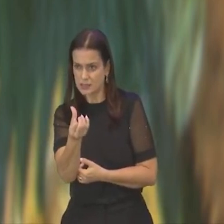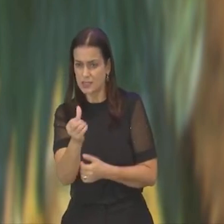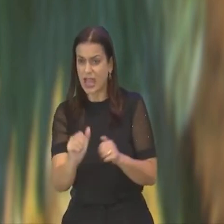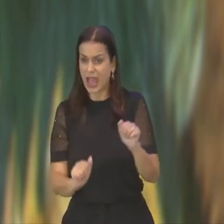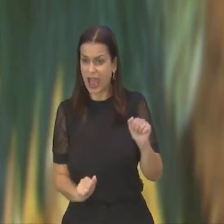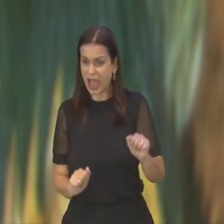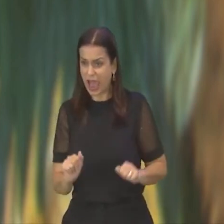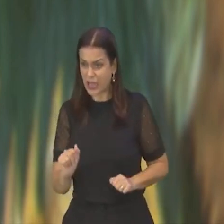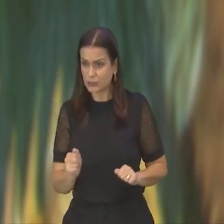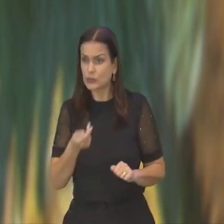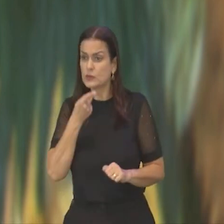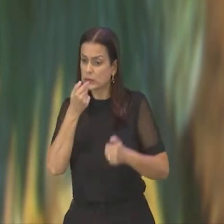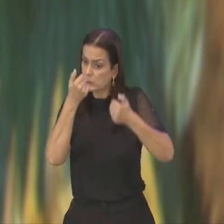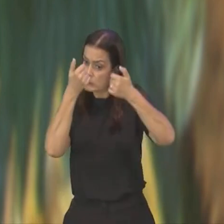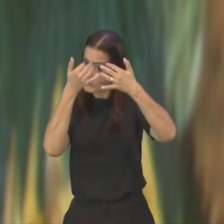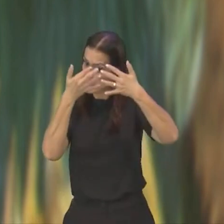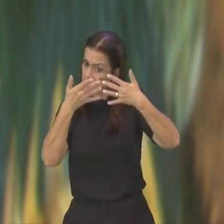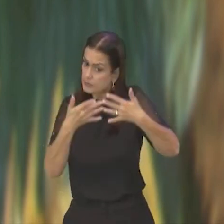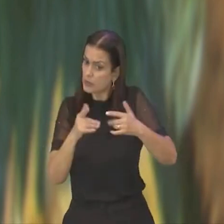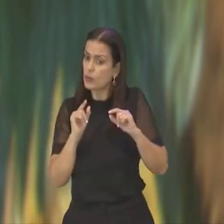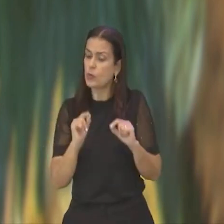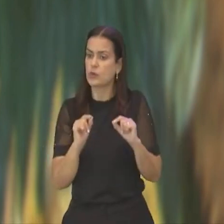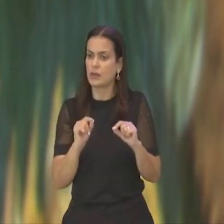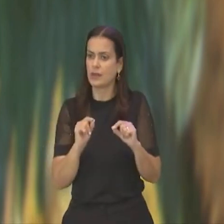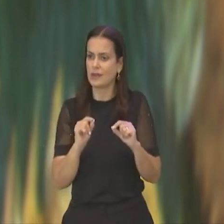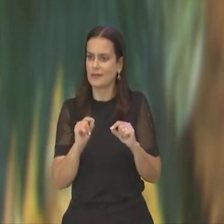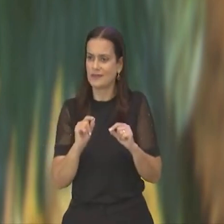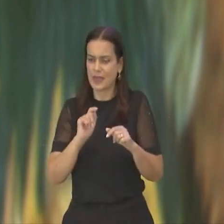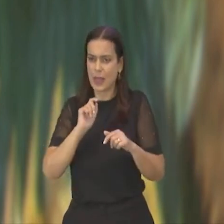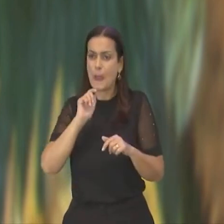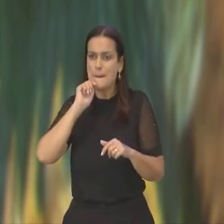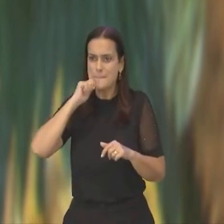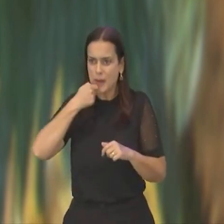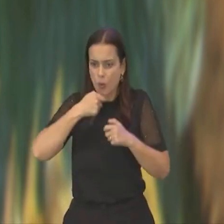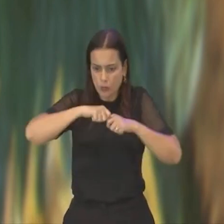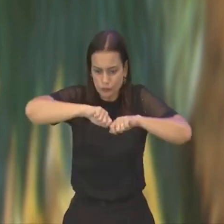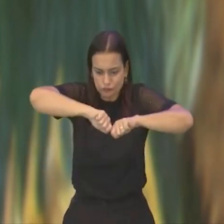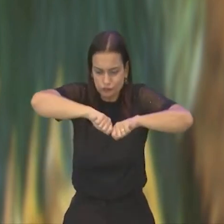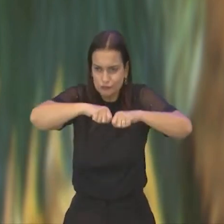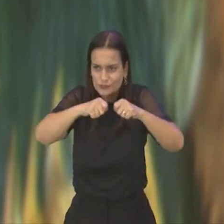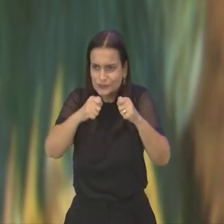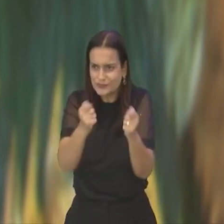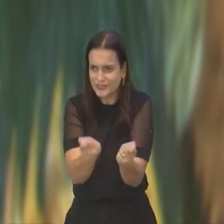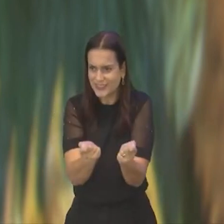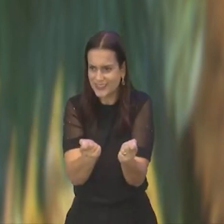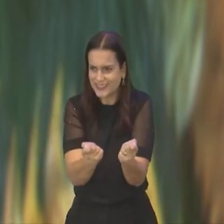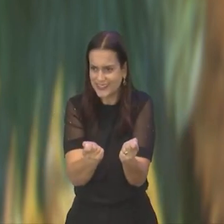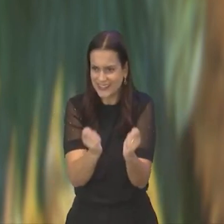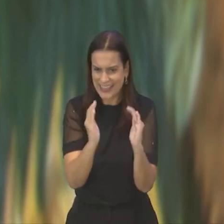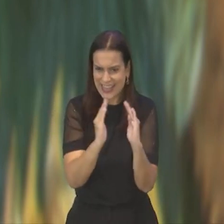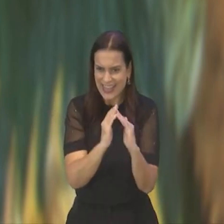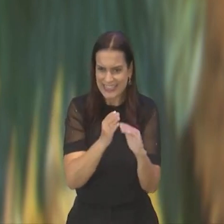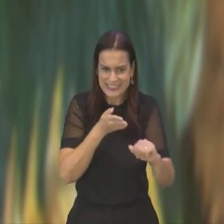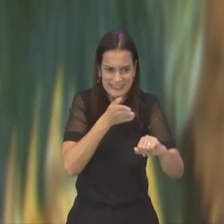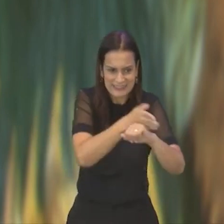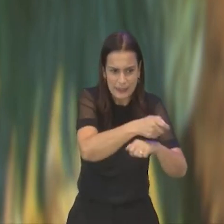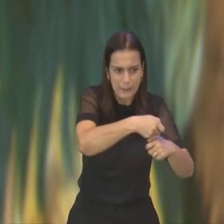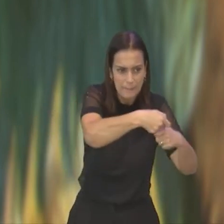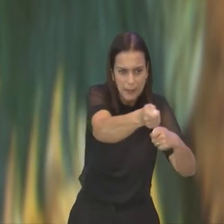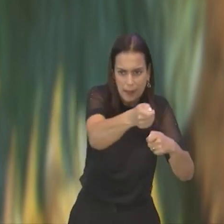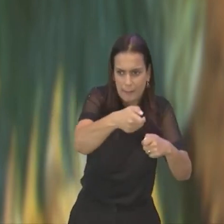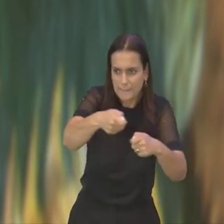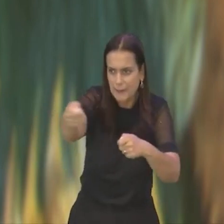implícita, nós encontramos assim: partiam o pão de casa em casa